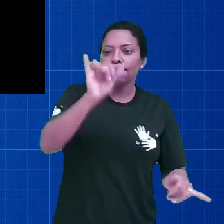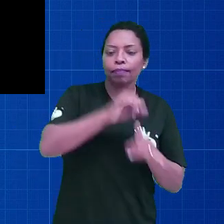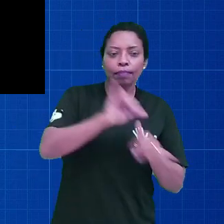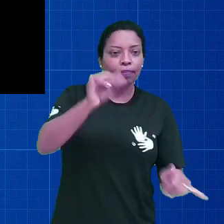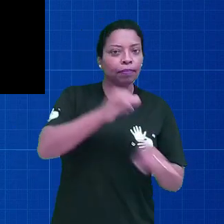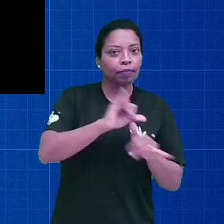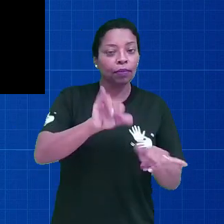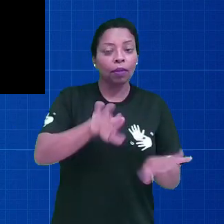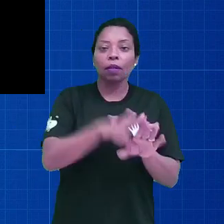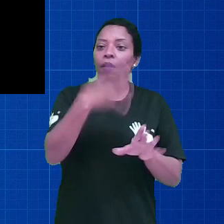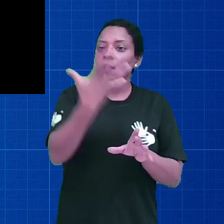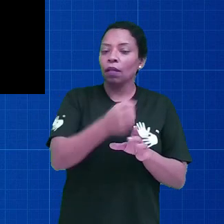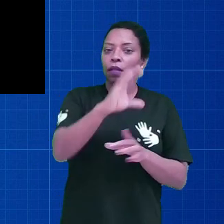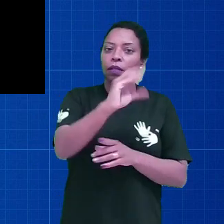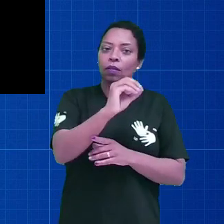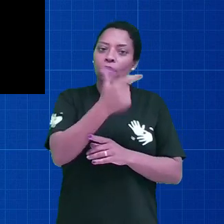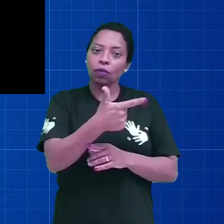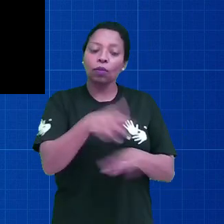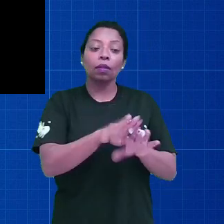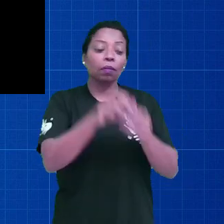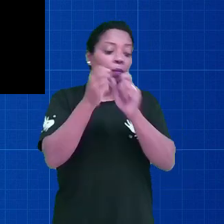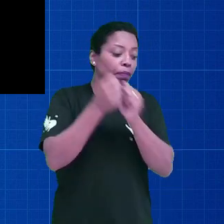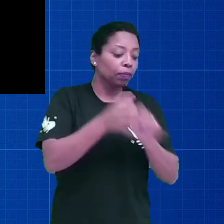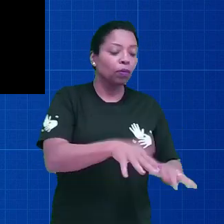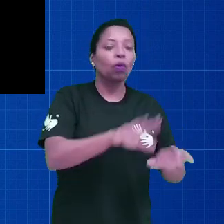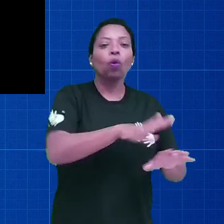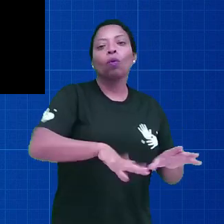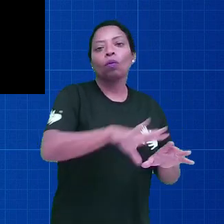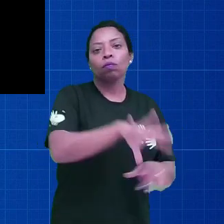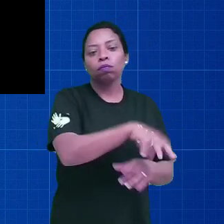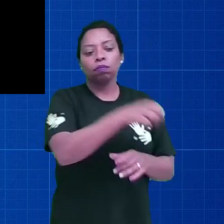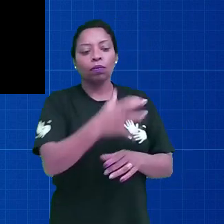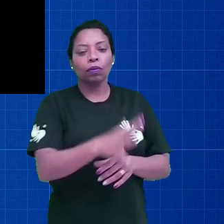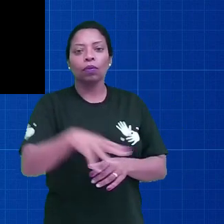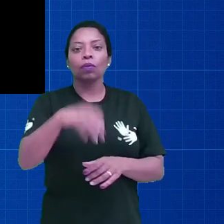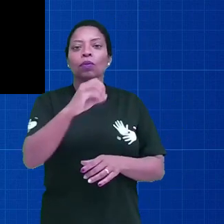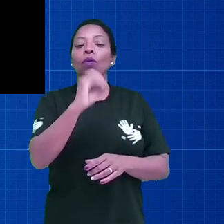de CO2 e a produção de O2 pelas algas.